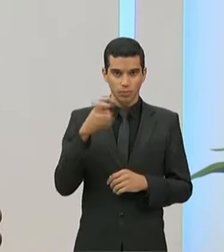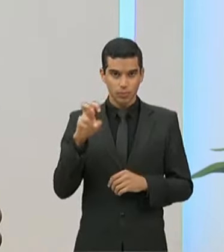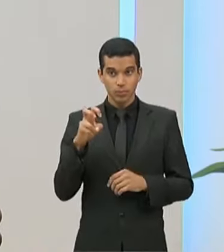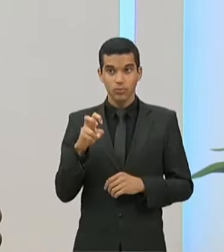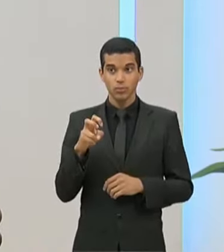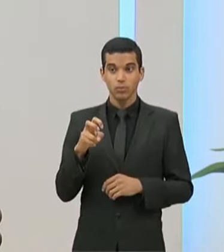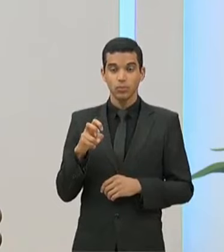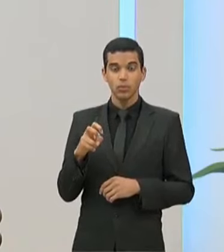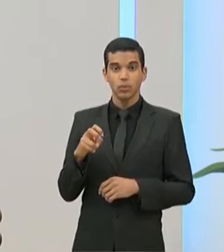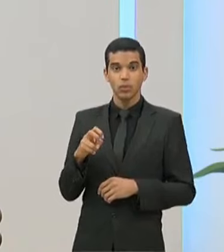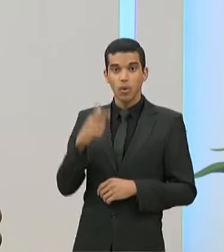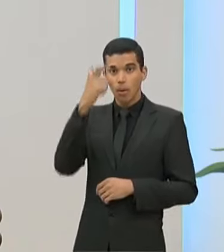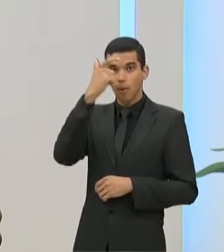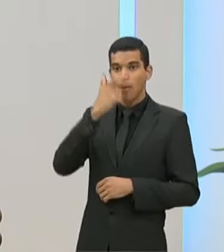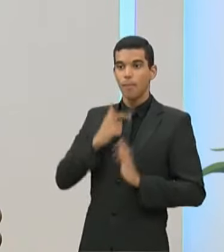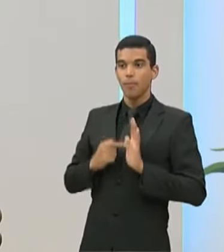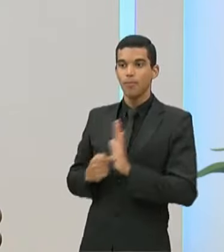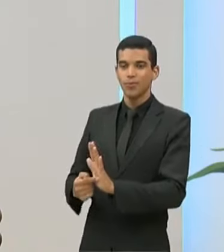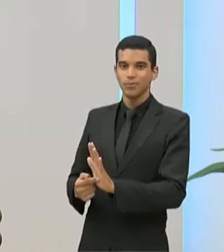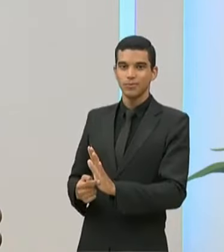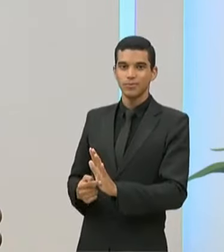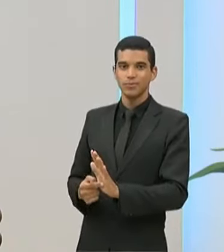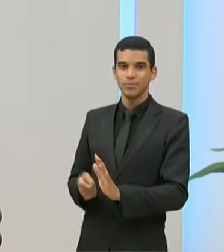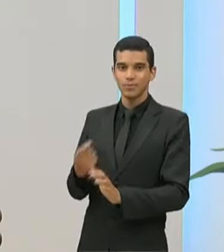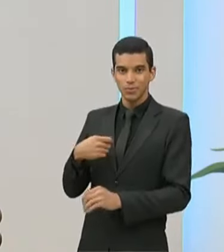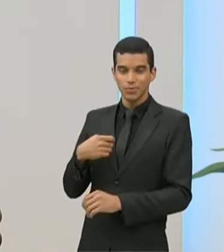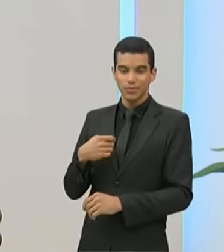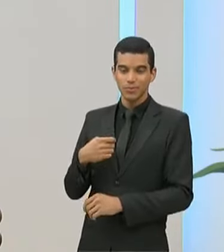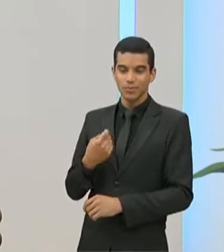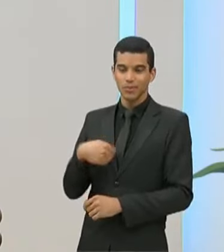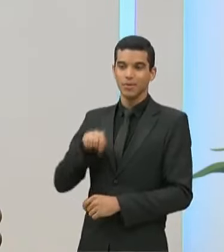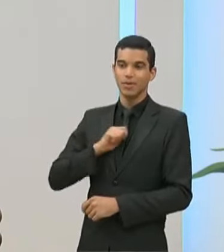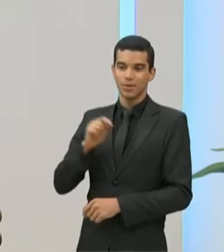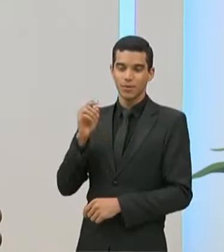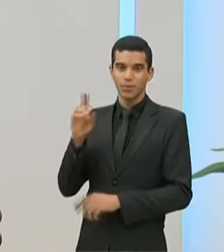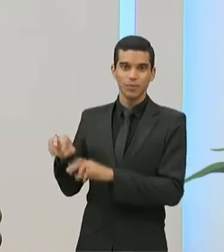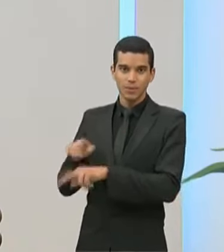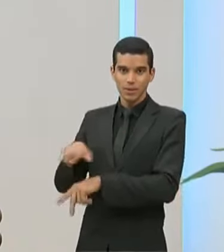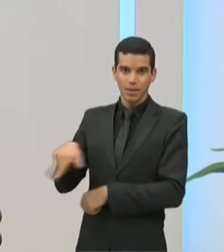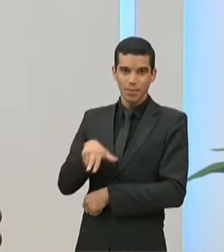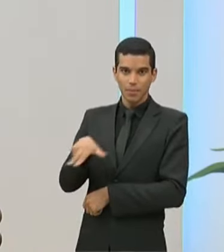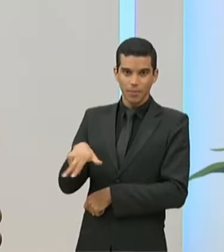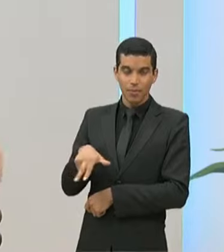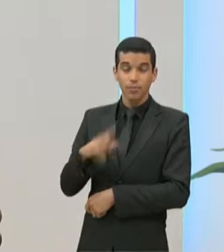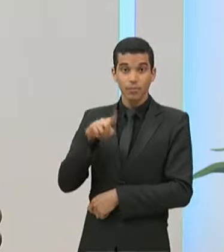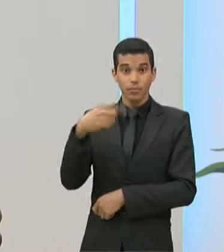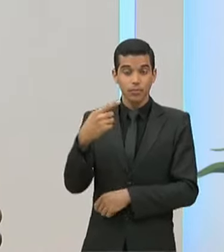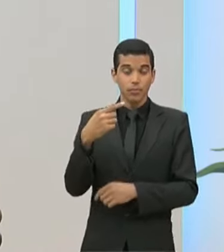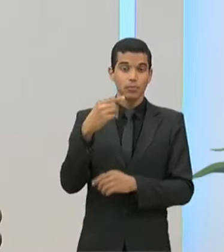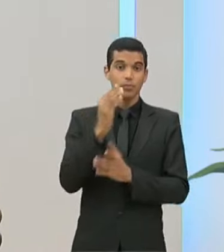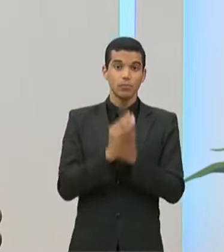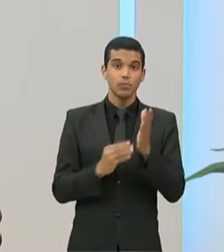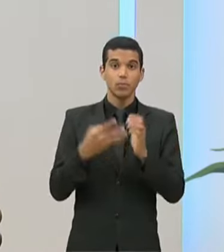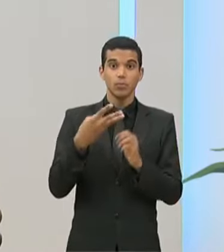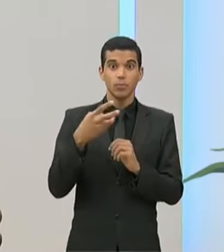irmãos, mas no versículo 7, ele diz assim: pelo que